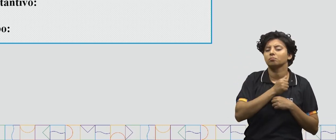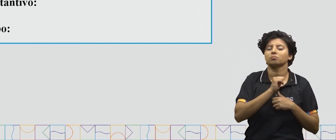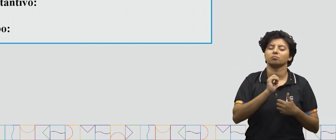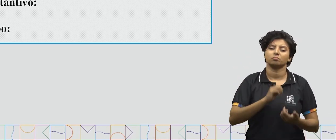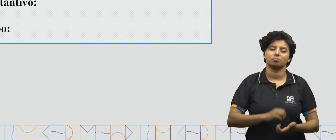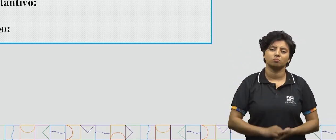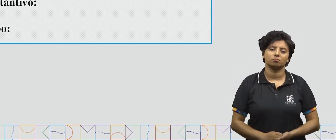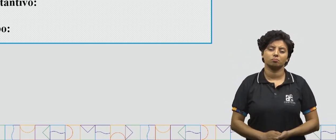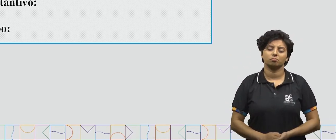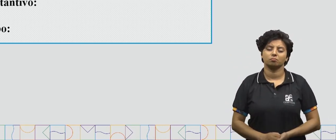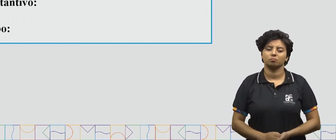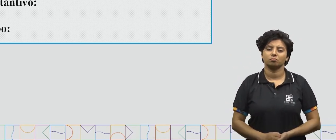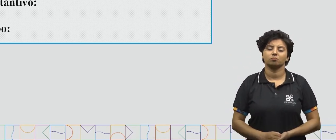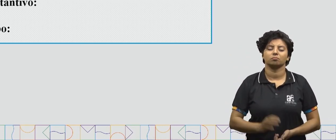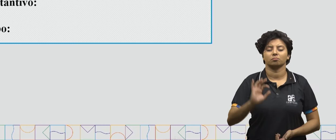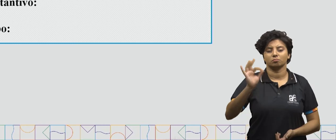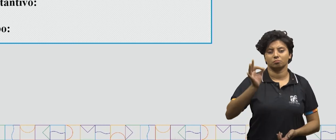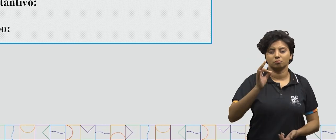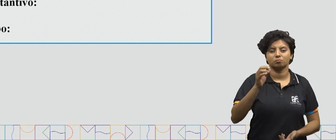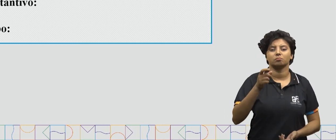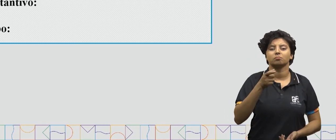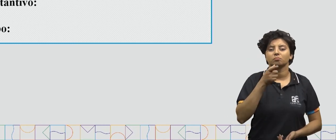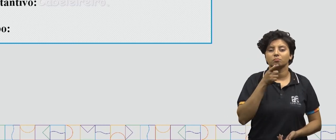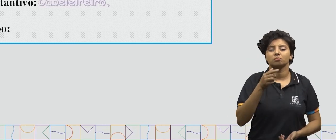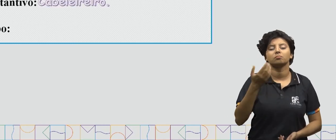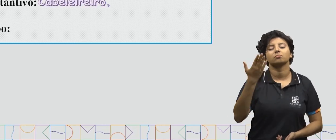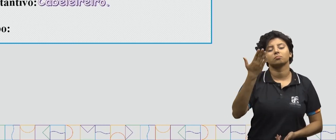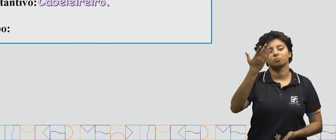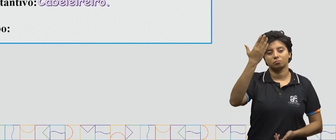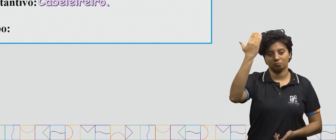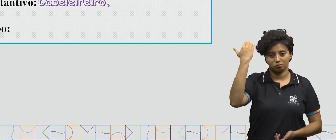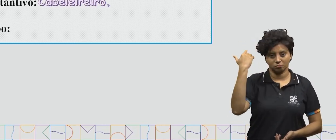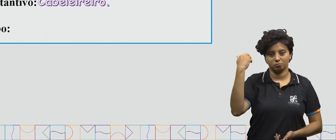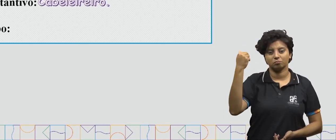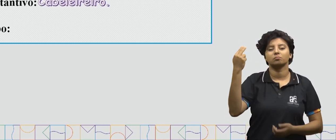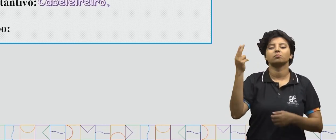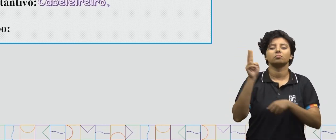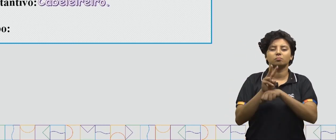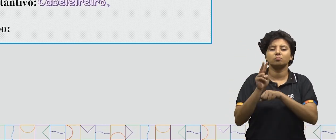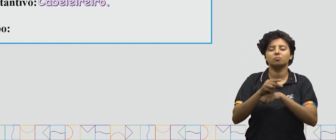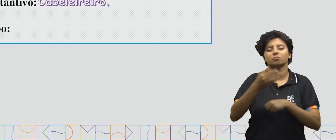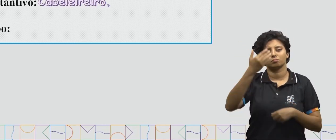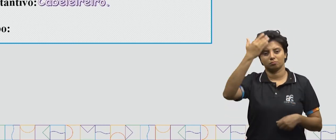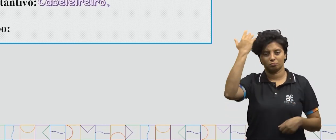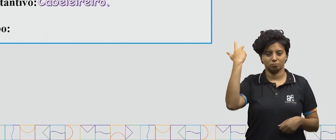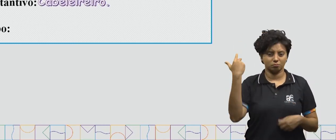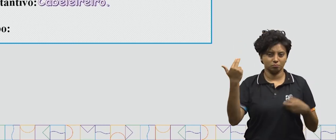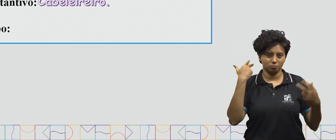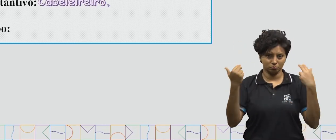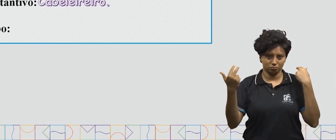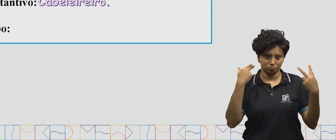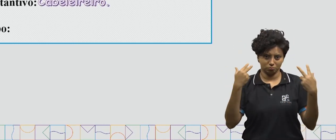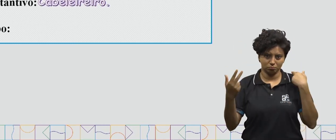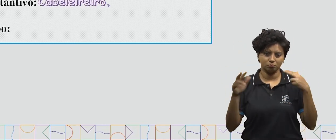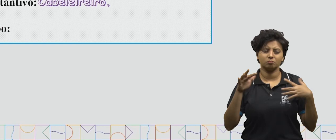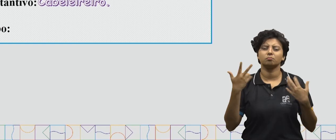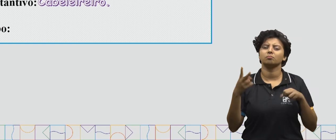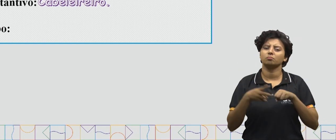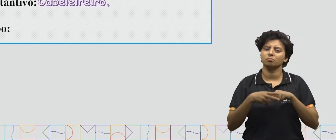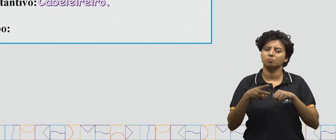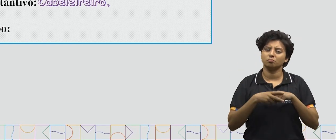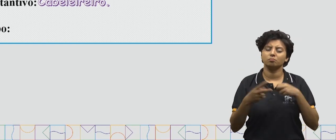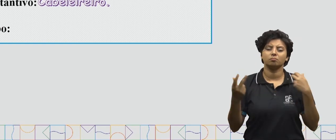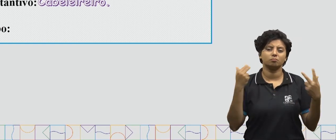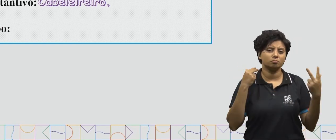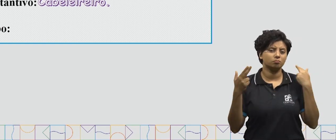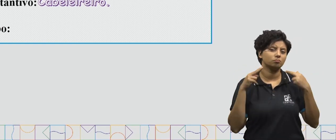mais bonita. Acertou quem disse que é o cabeleireiro. E qual será o